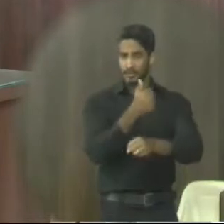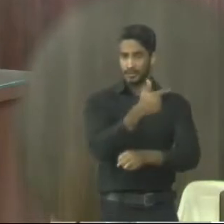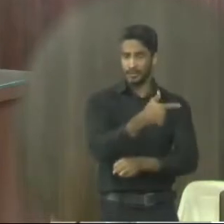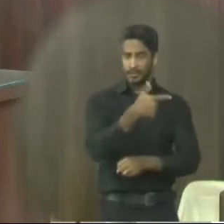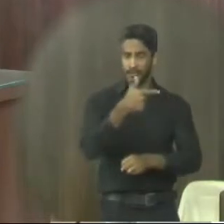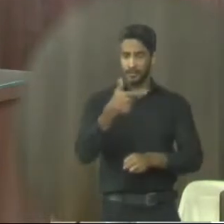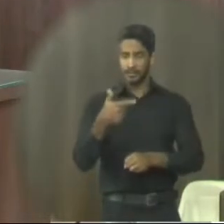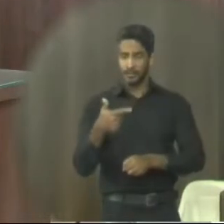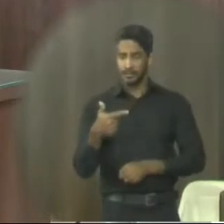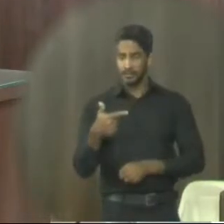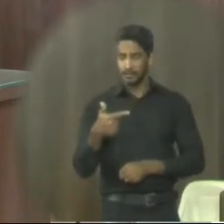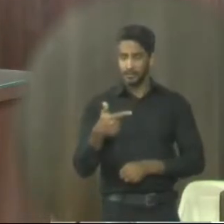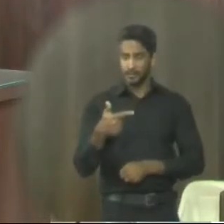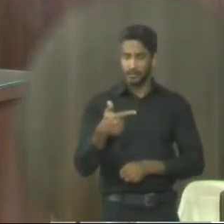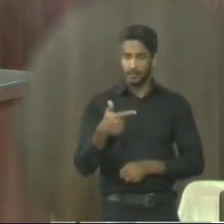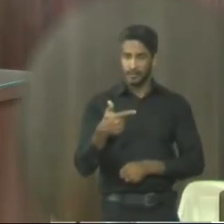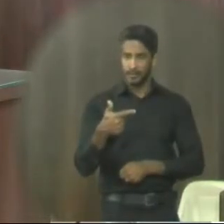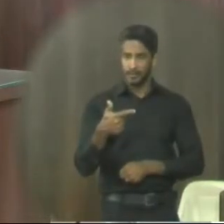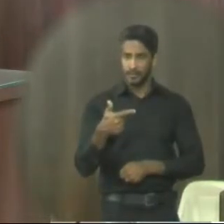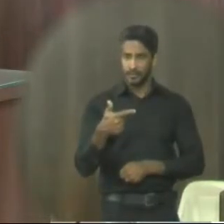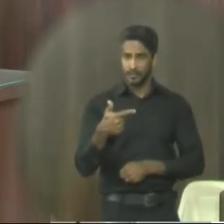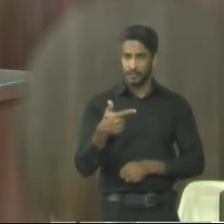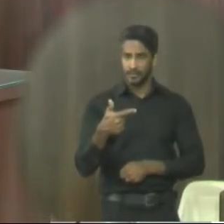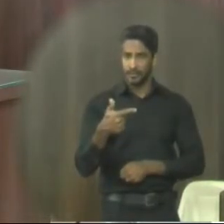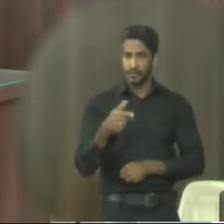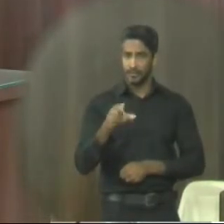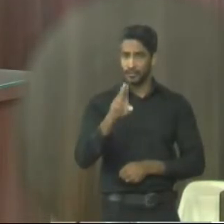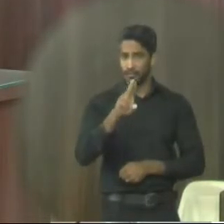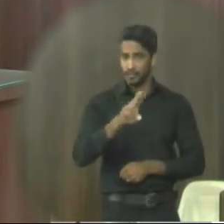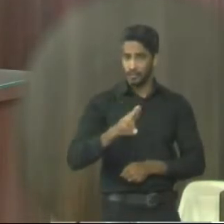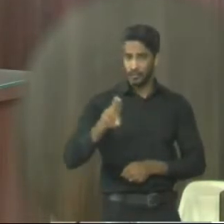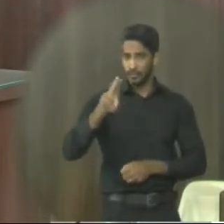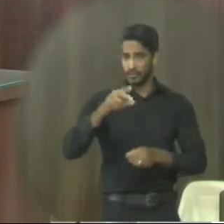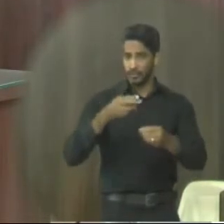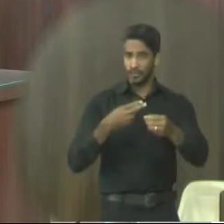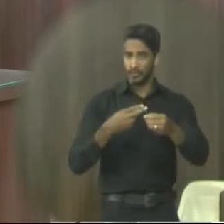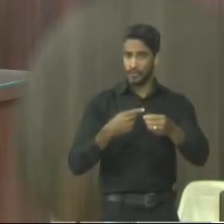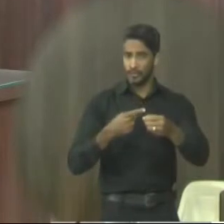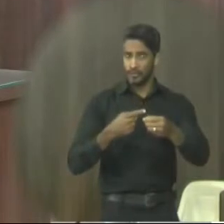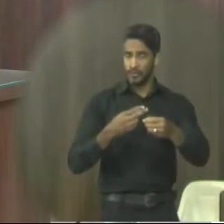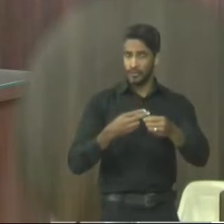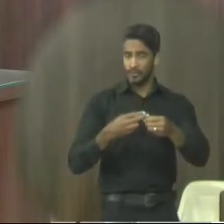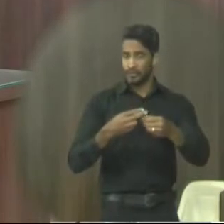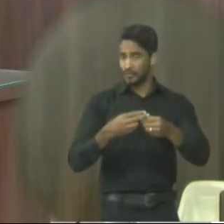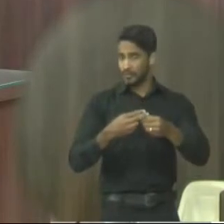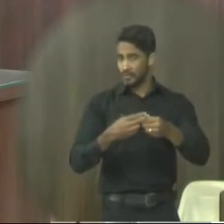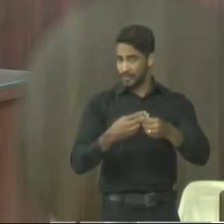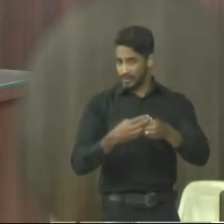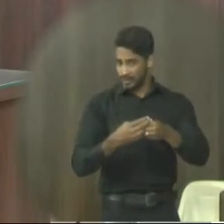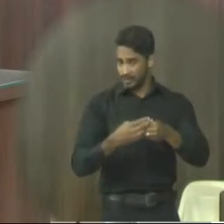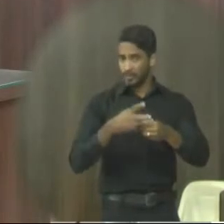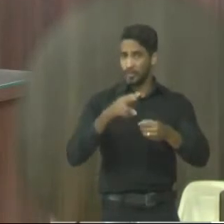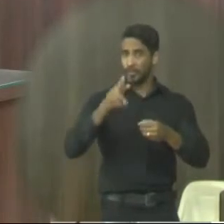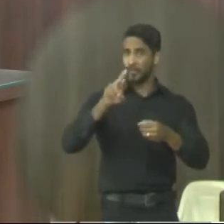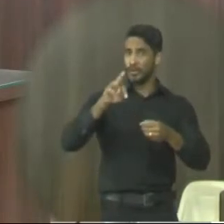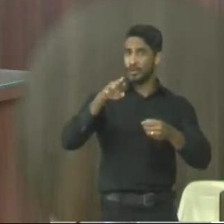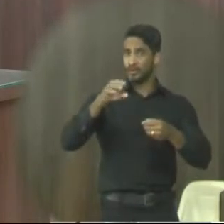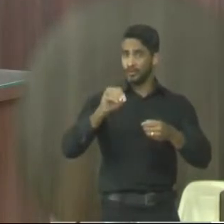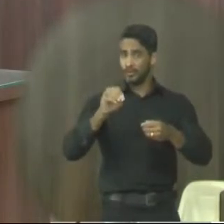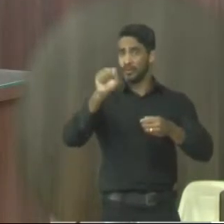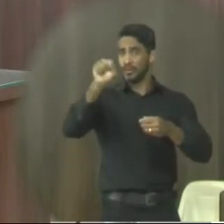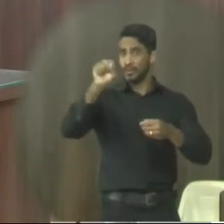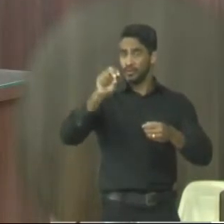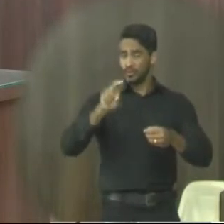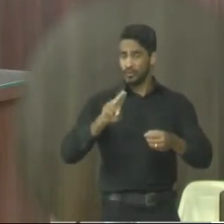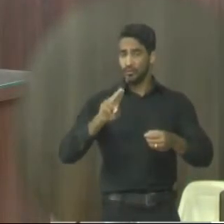022-2022, declara de utilidade pública deste município outro Clube Sul, Janaúba, Minas Gerais,